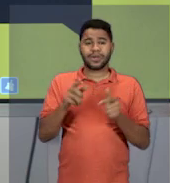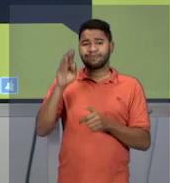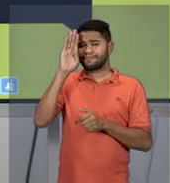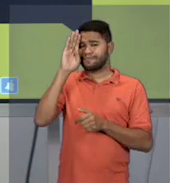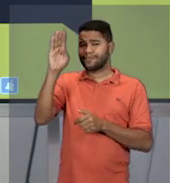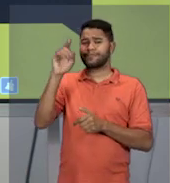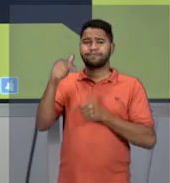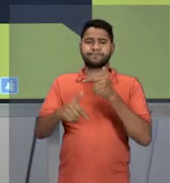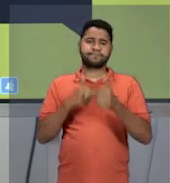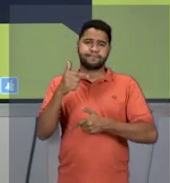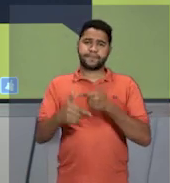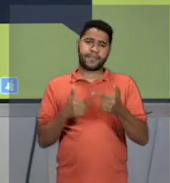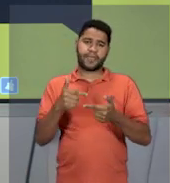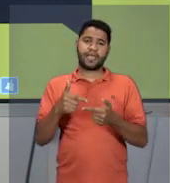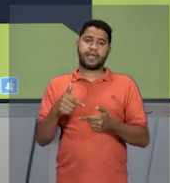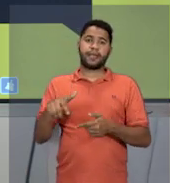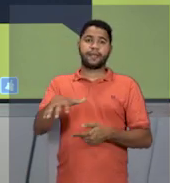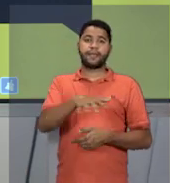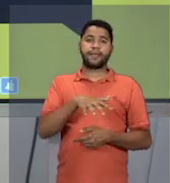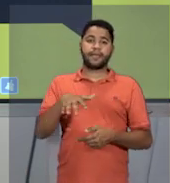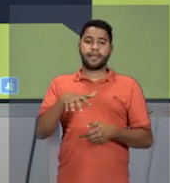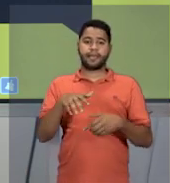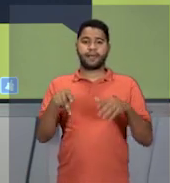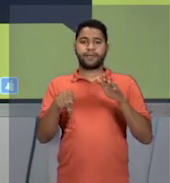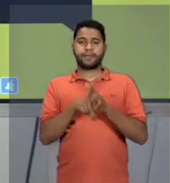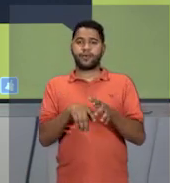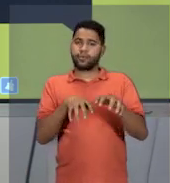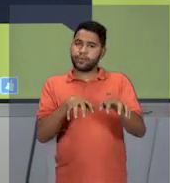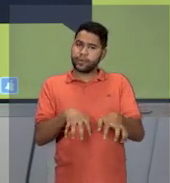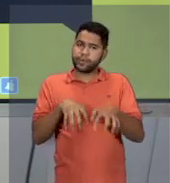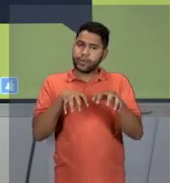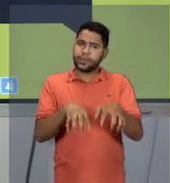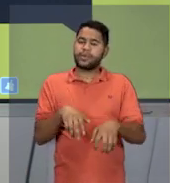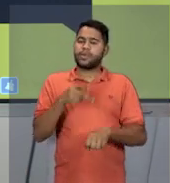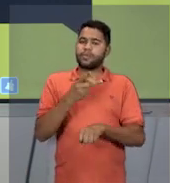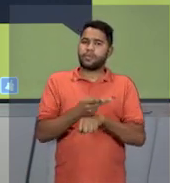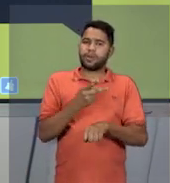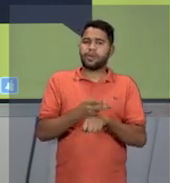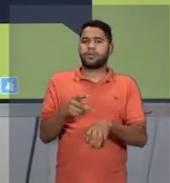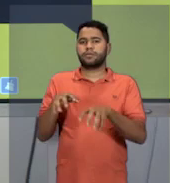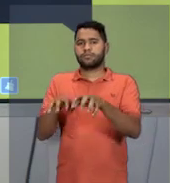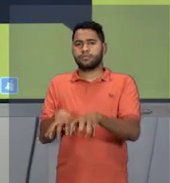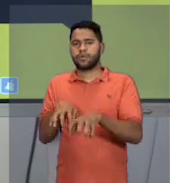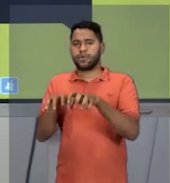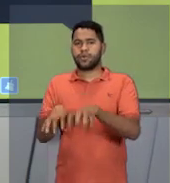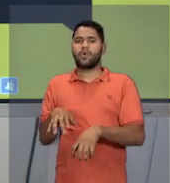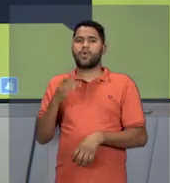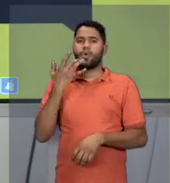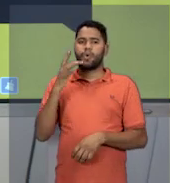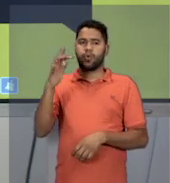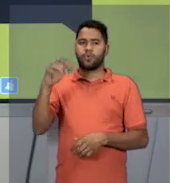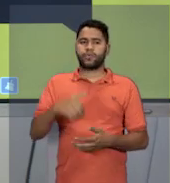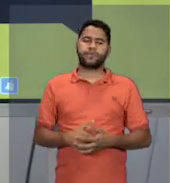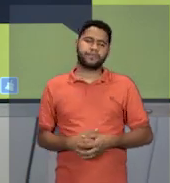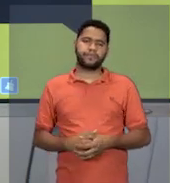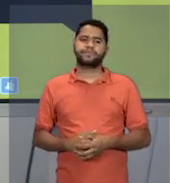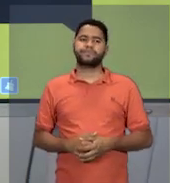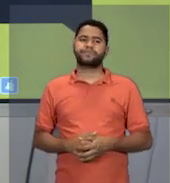principalmente trabalhavam eram nas minas de prata e também nas minas de ouro.